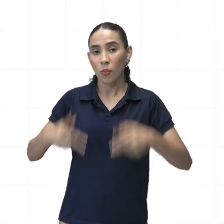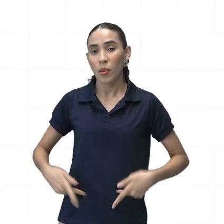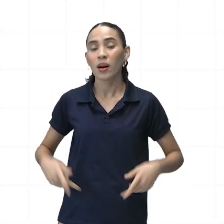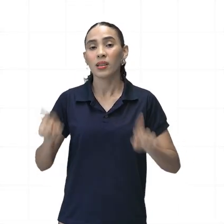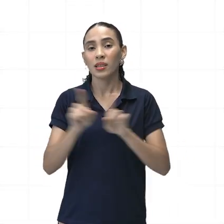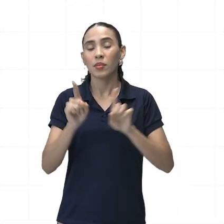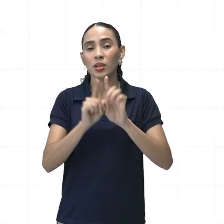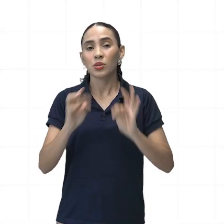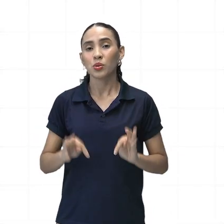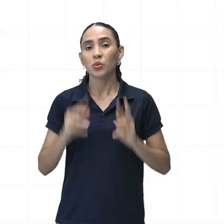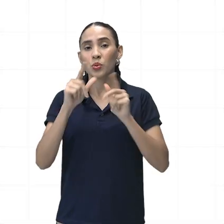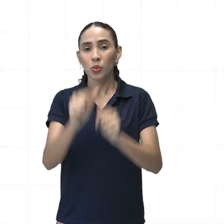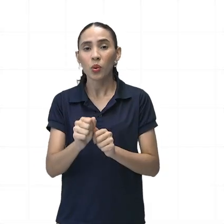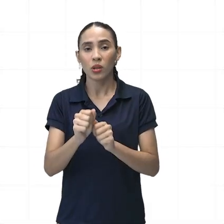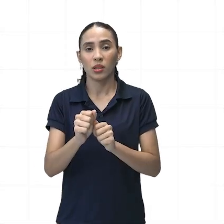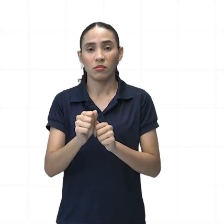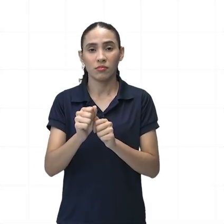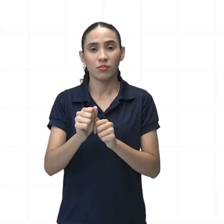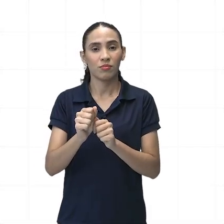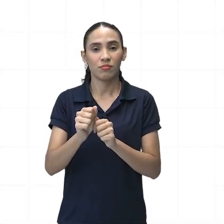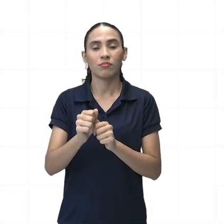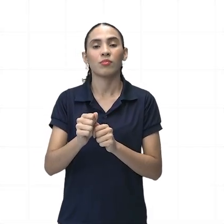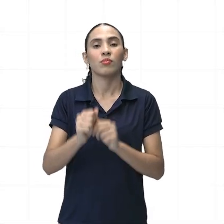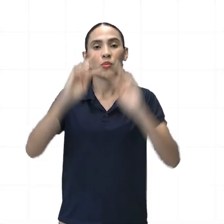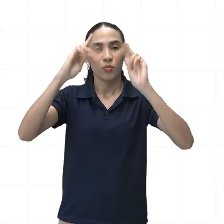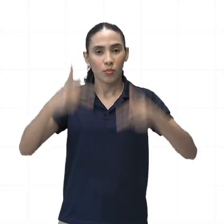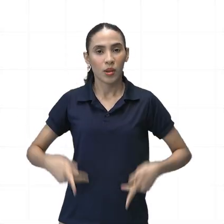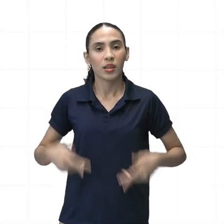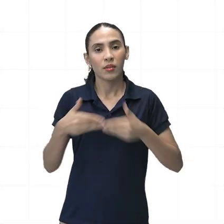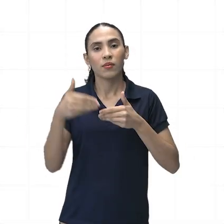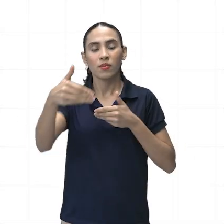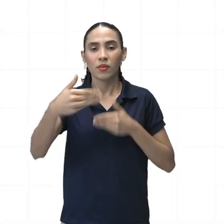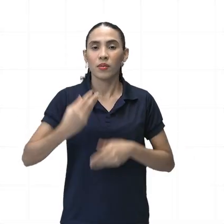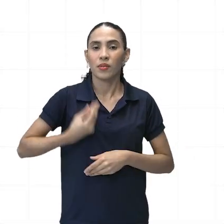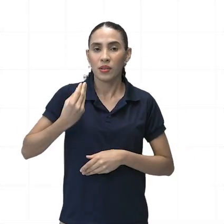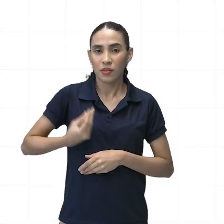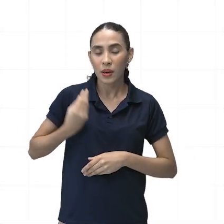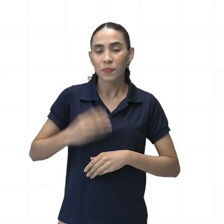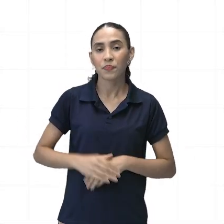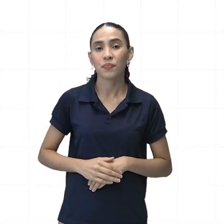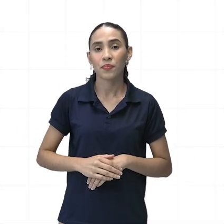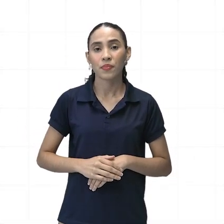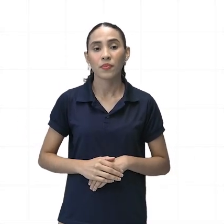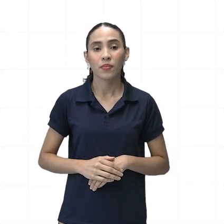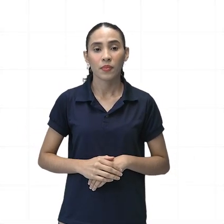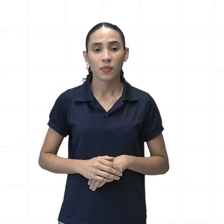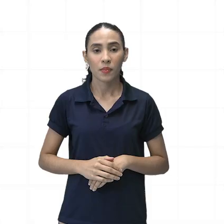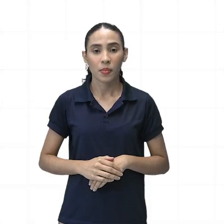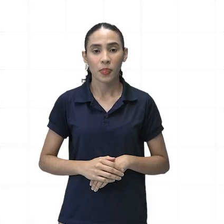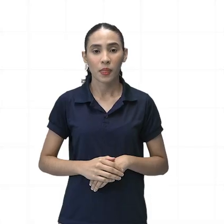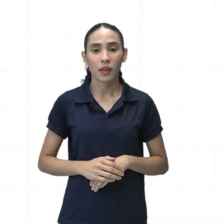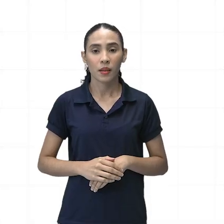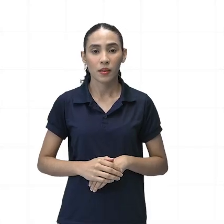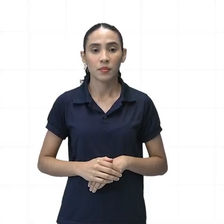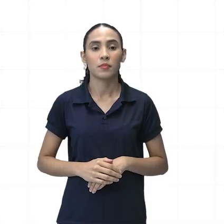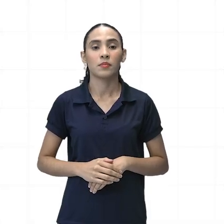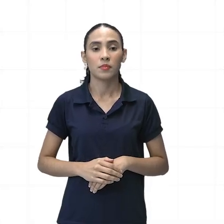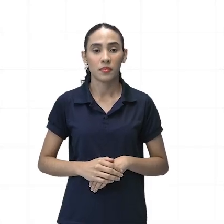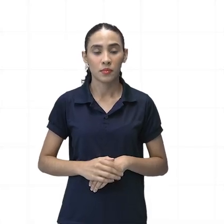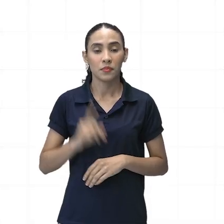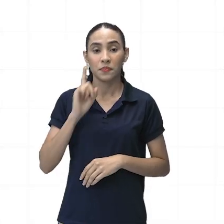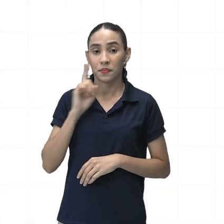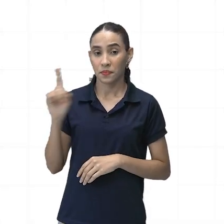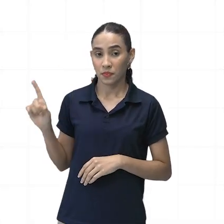de toda a criação passou a existir. Né? Vamos lá, vamos continuar, que o texto está